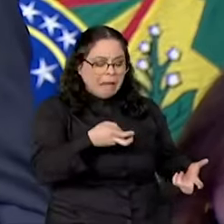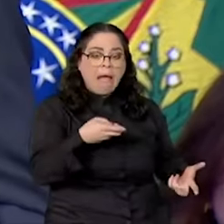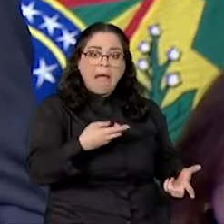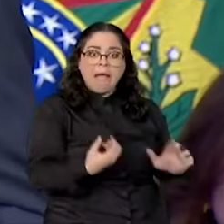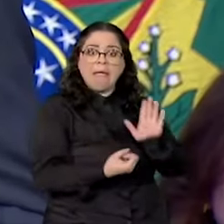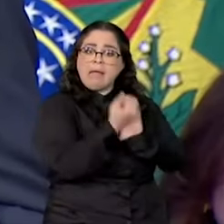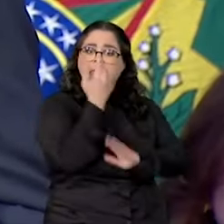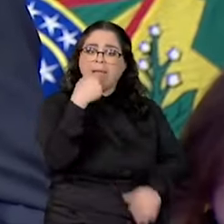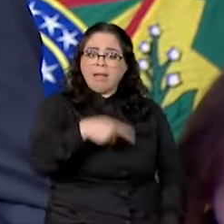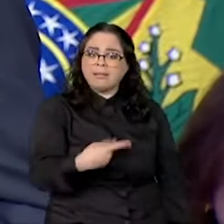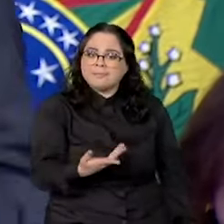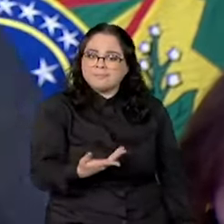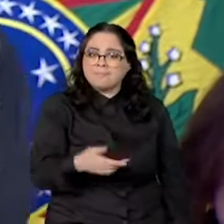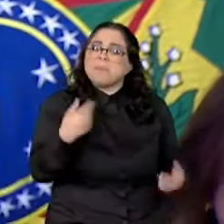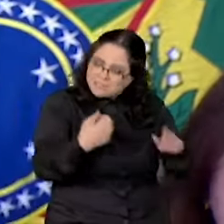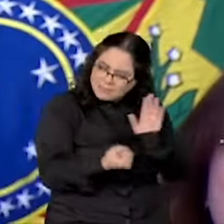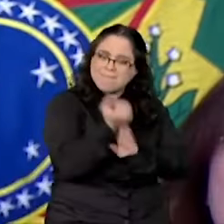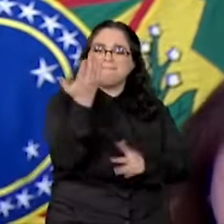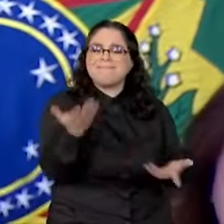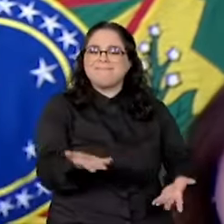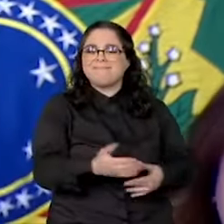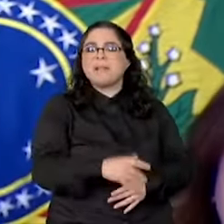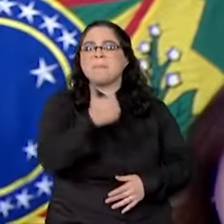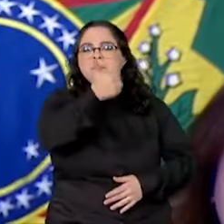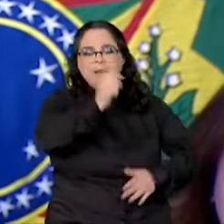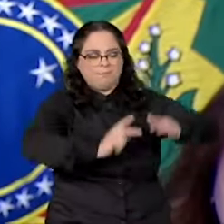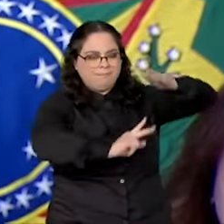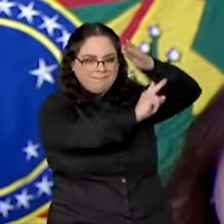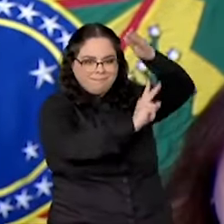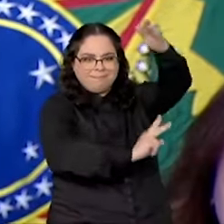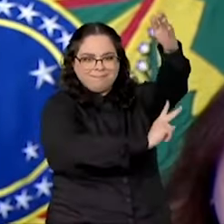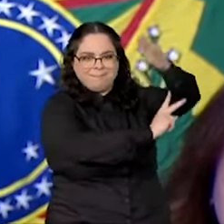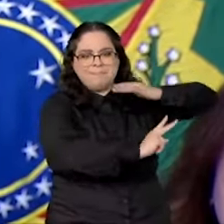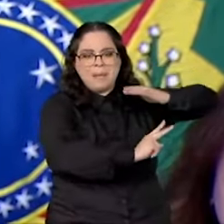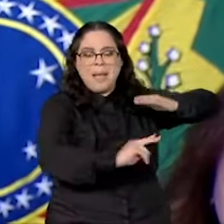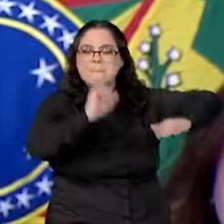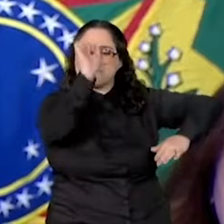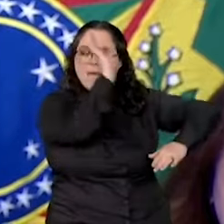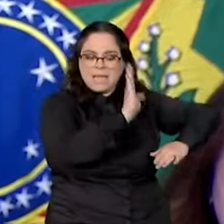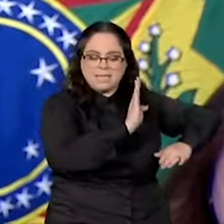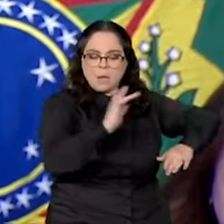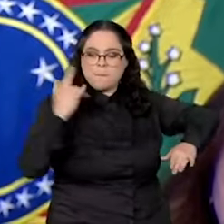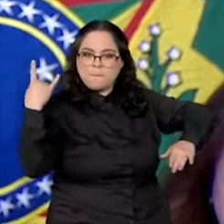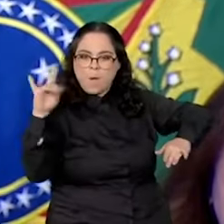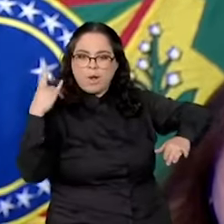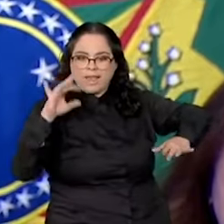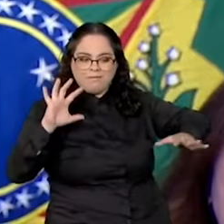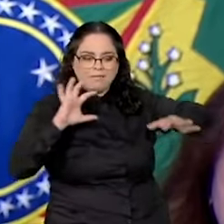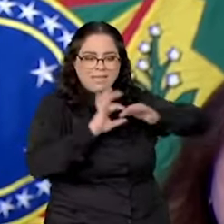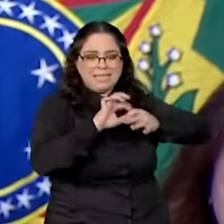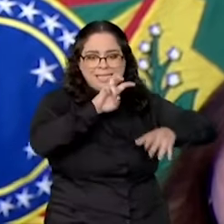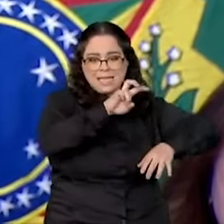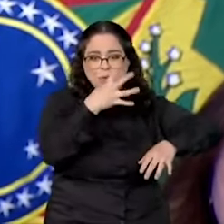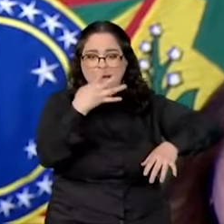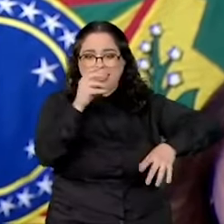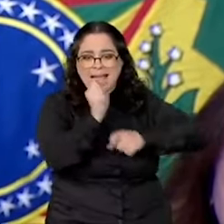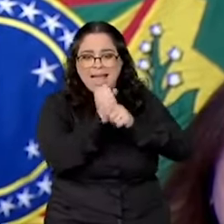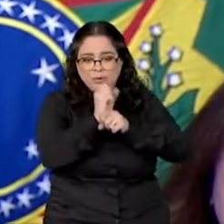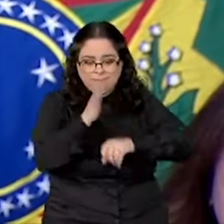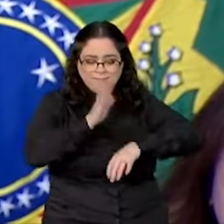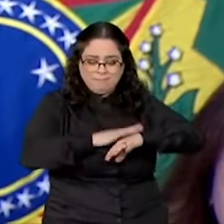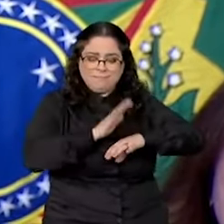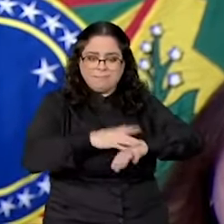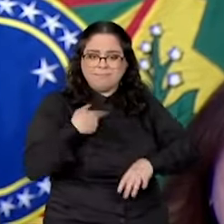essas coisas. A primeira ponte, Lira, entre Brasil e Bolívia, depois de 540 anos, fui eu que fiz.